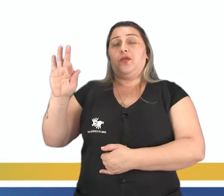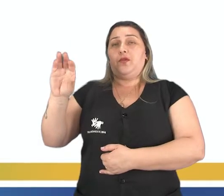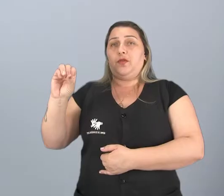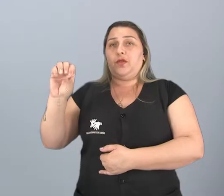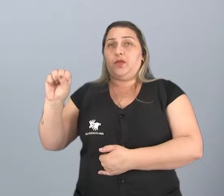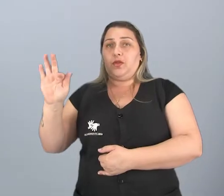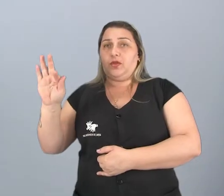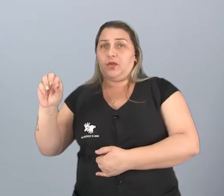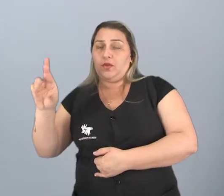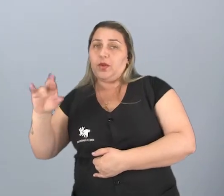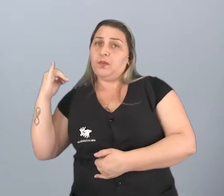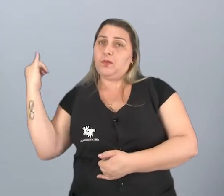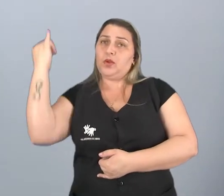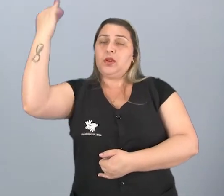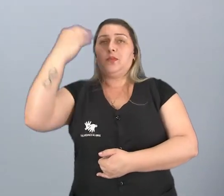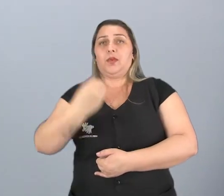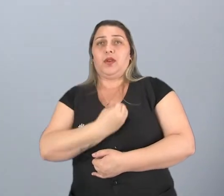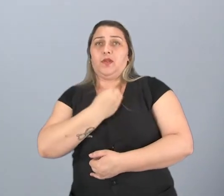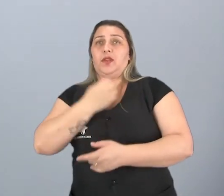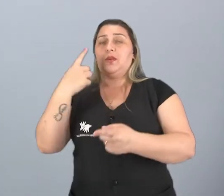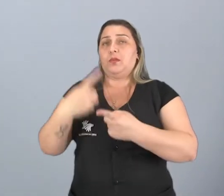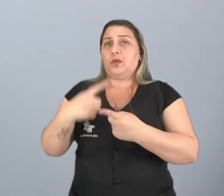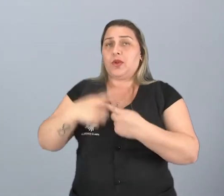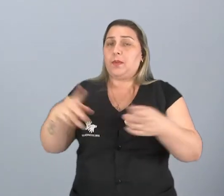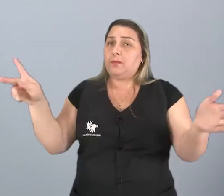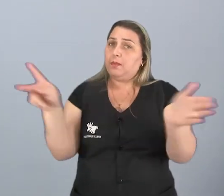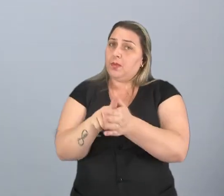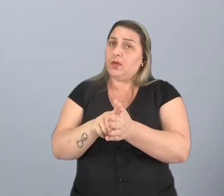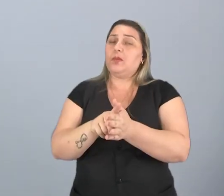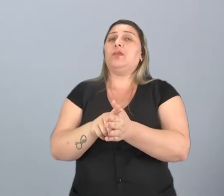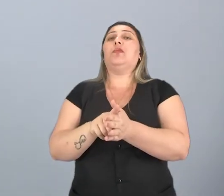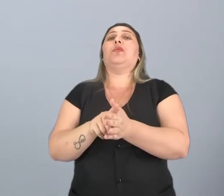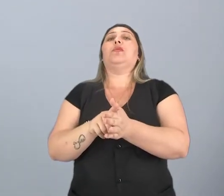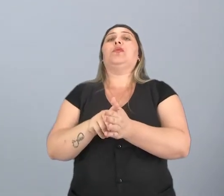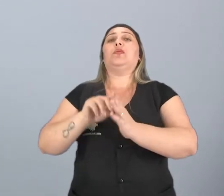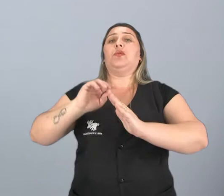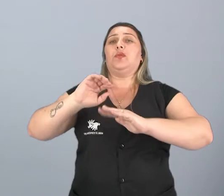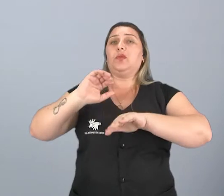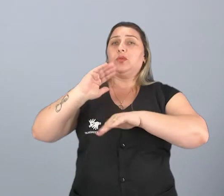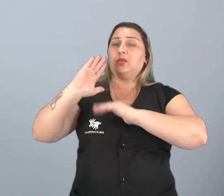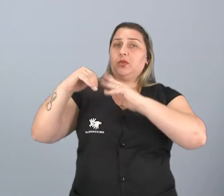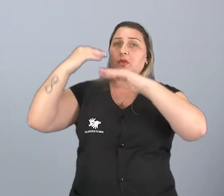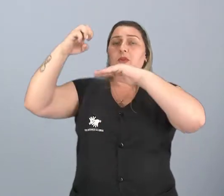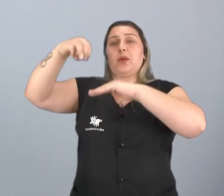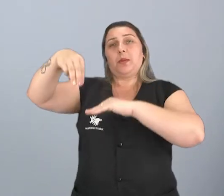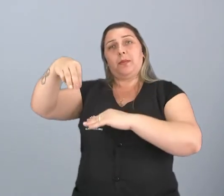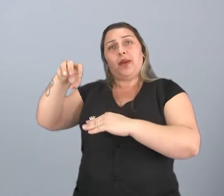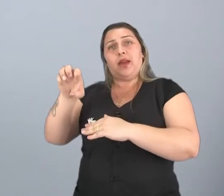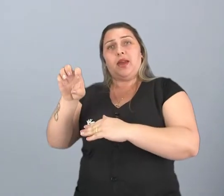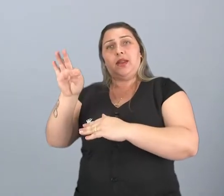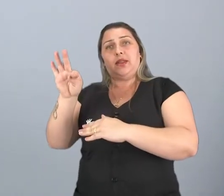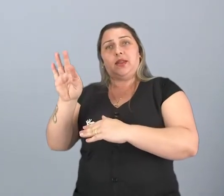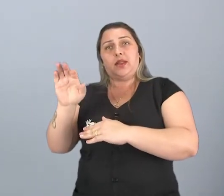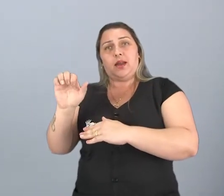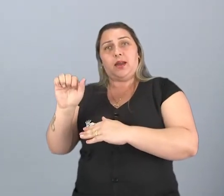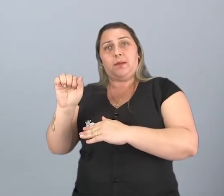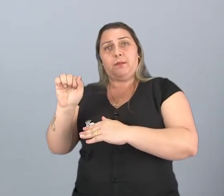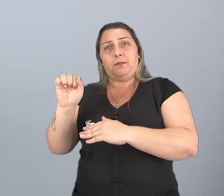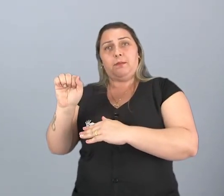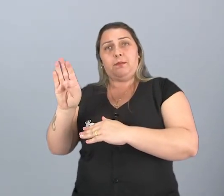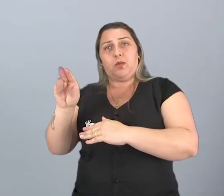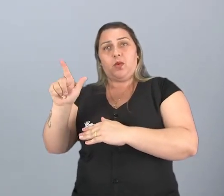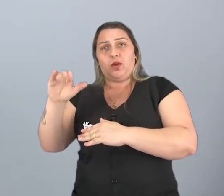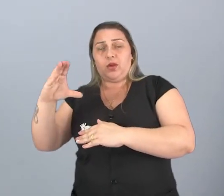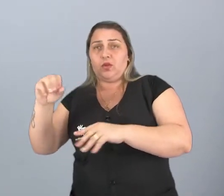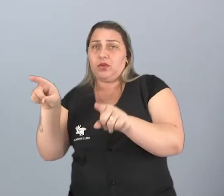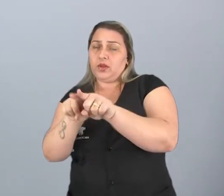são essenciais para a vida porque eles fazem parte tanto de processos metabólicos do organismo dos seres vivos, como